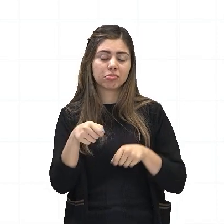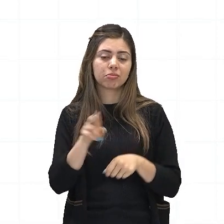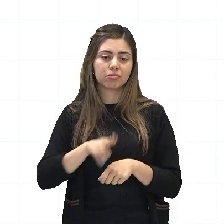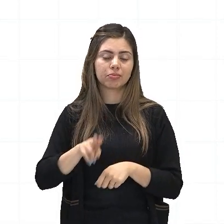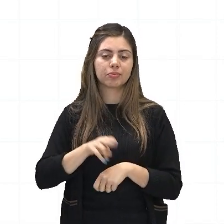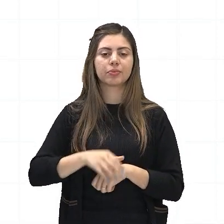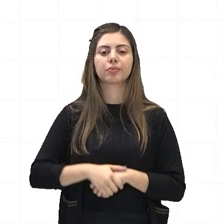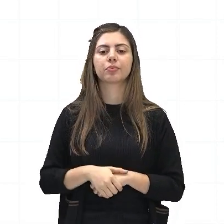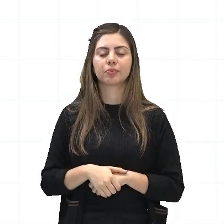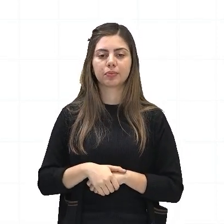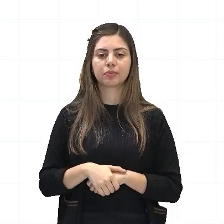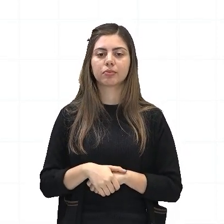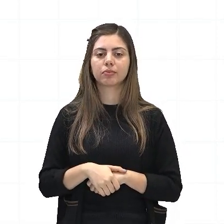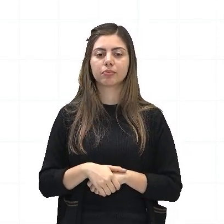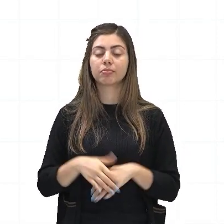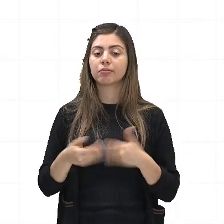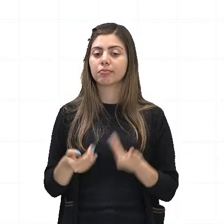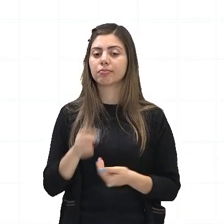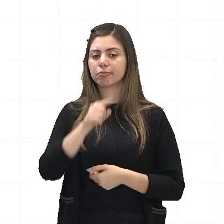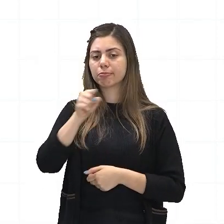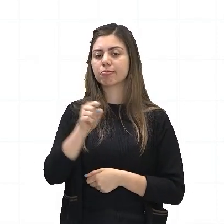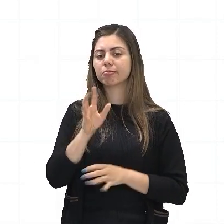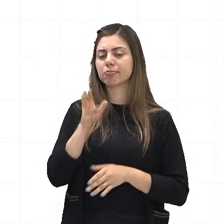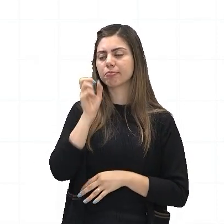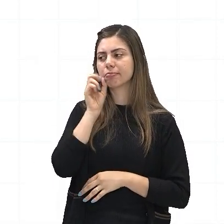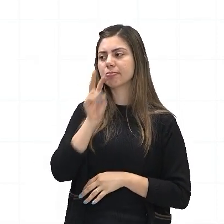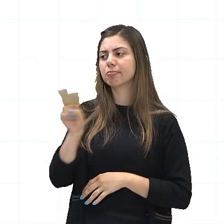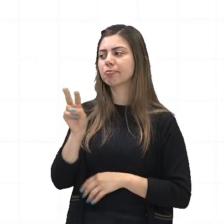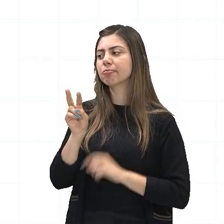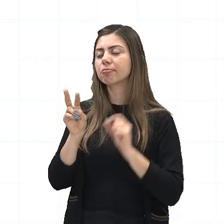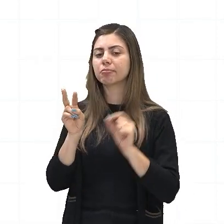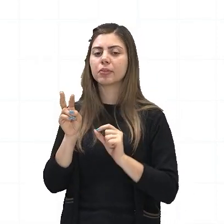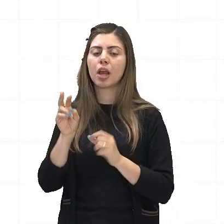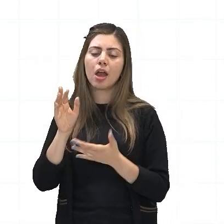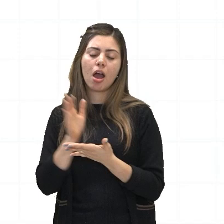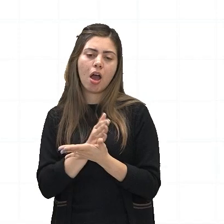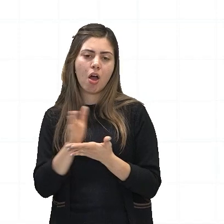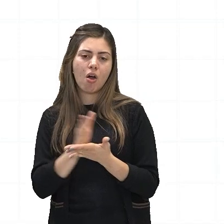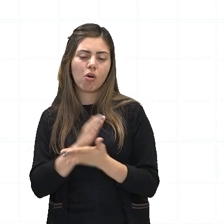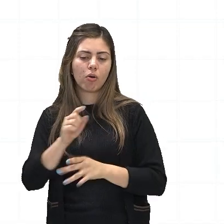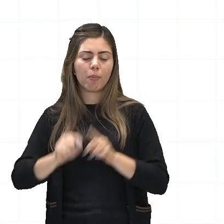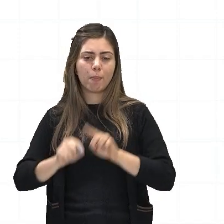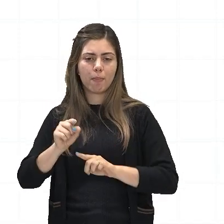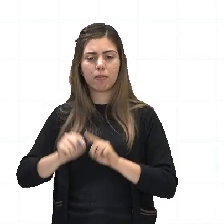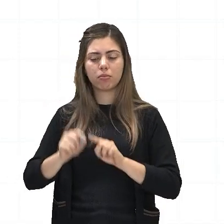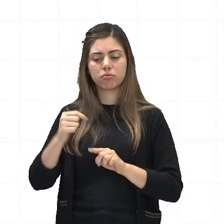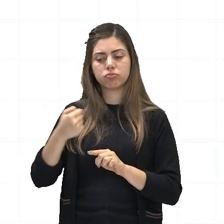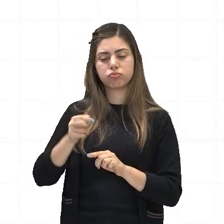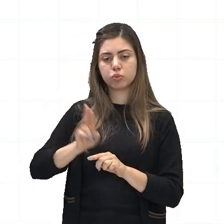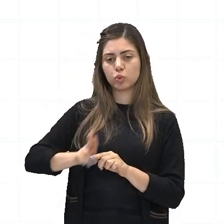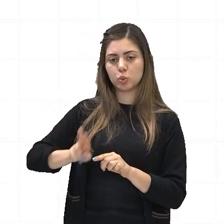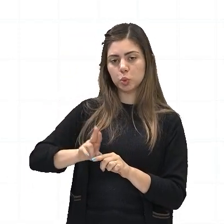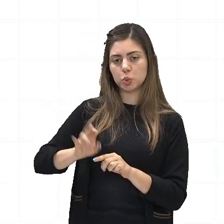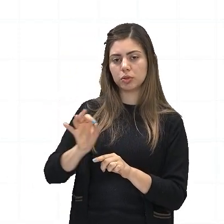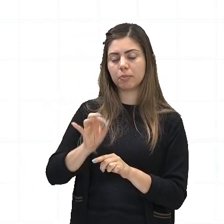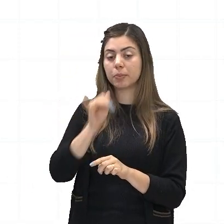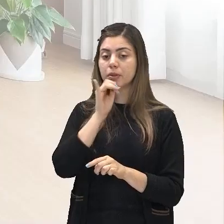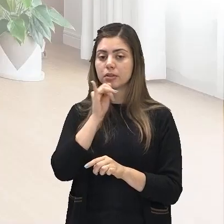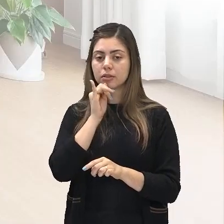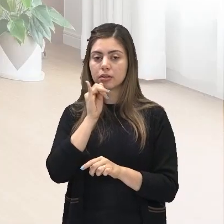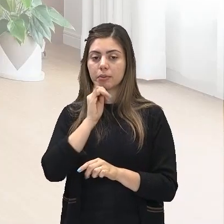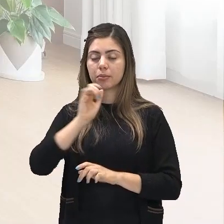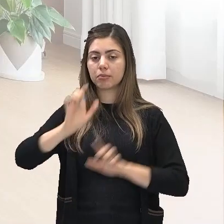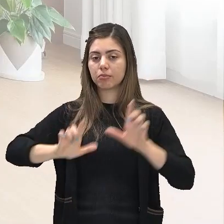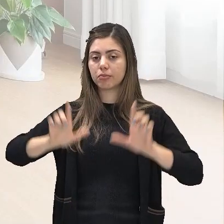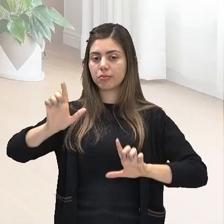já deve ter visualizado, né, que alguns equipamentos que às vezes a gente não tá utilizando, como essa televisão, por exemplo, né, a gente tem